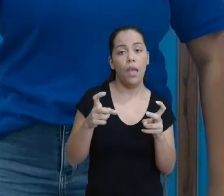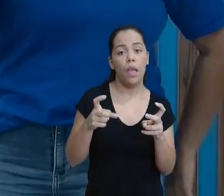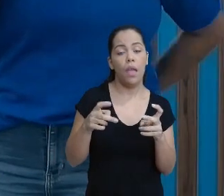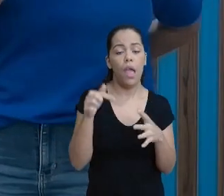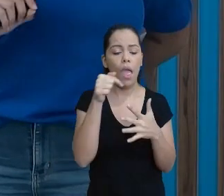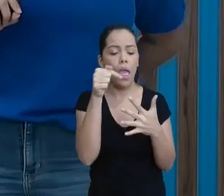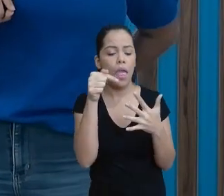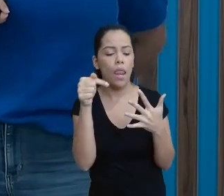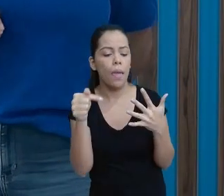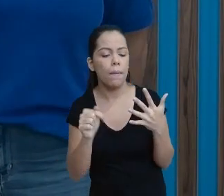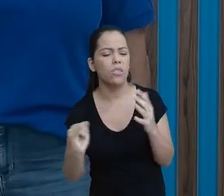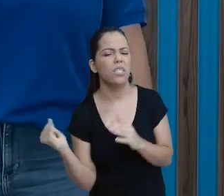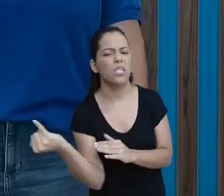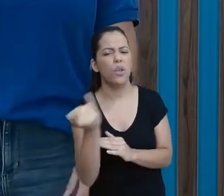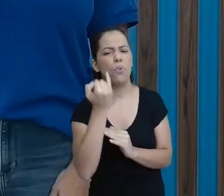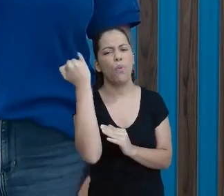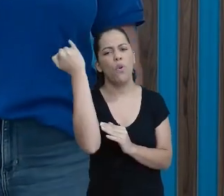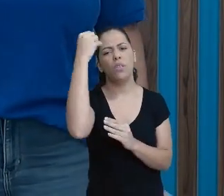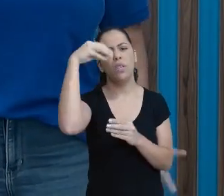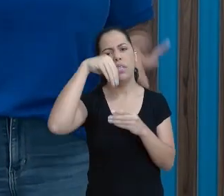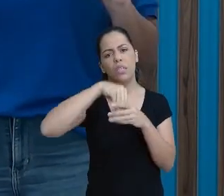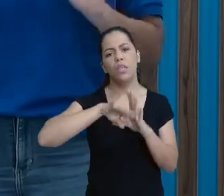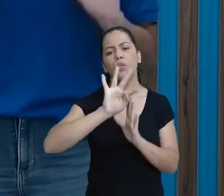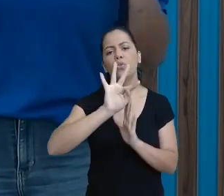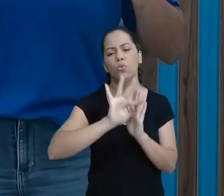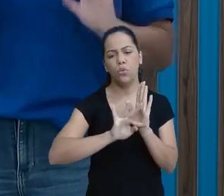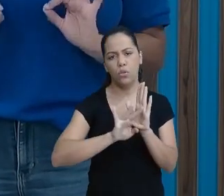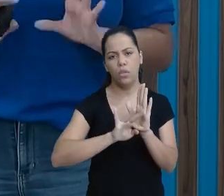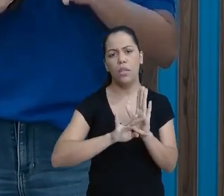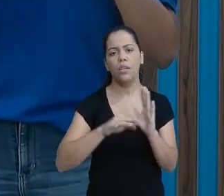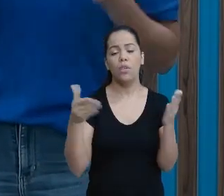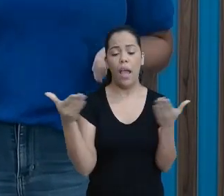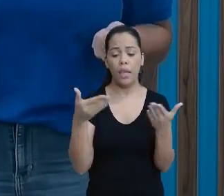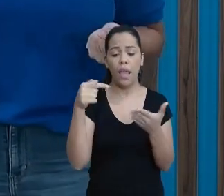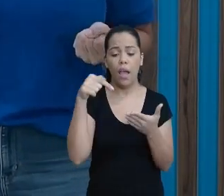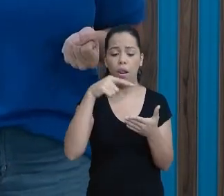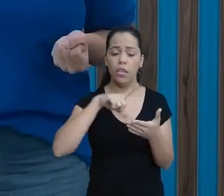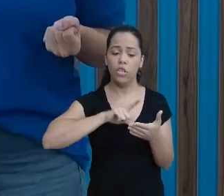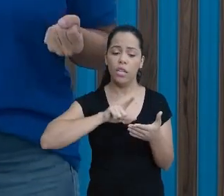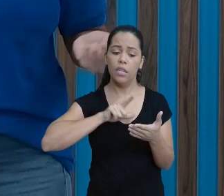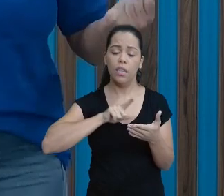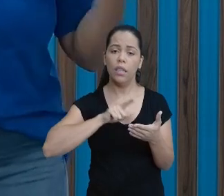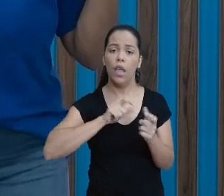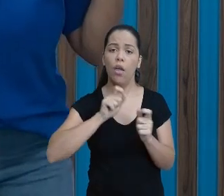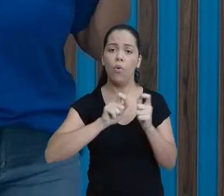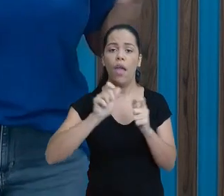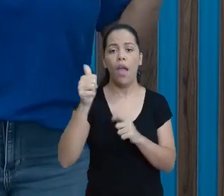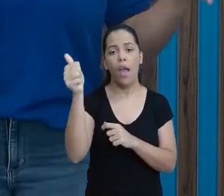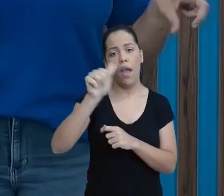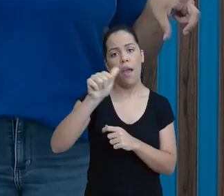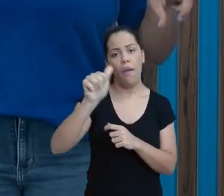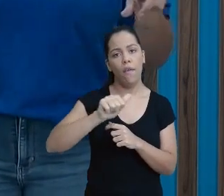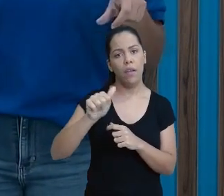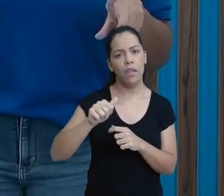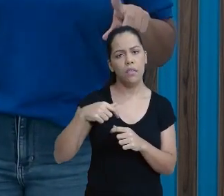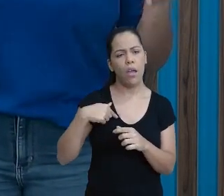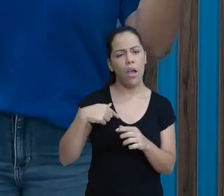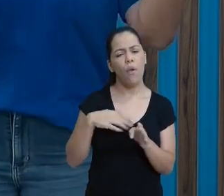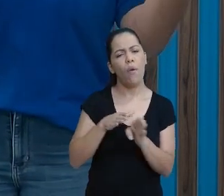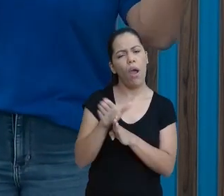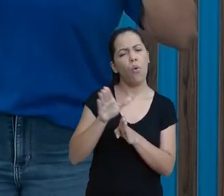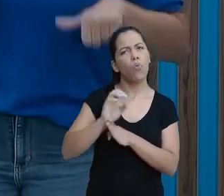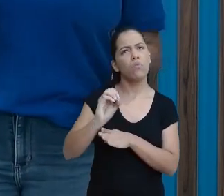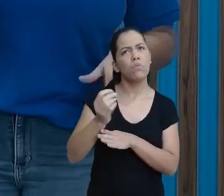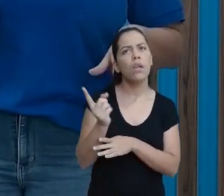aqui, nesse aspecto, é que a gente tem a parte da avaliação. Eu recomendo ou não? Eu